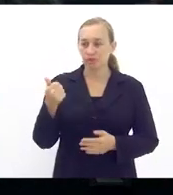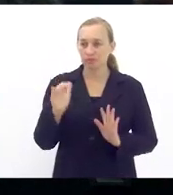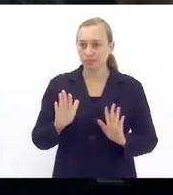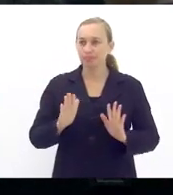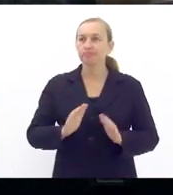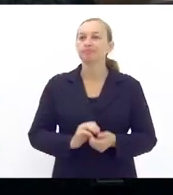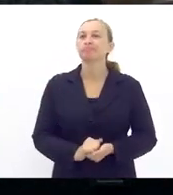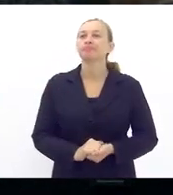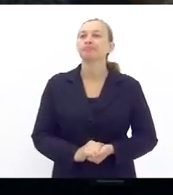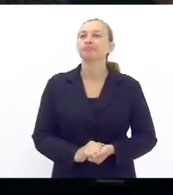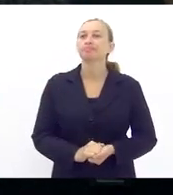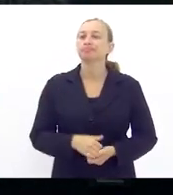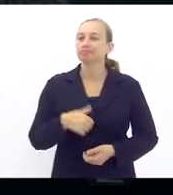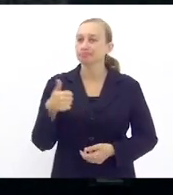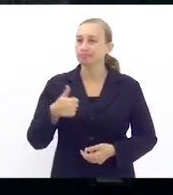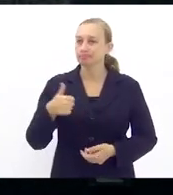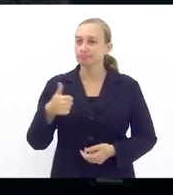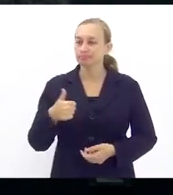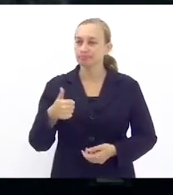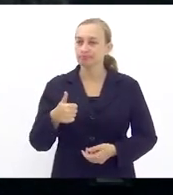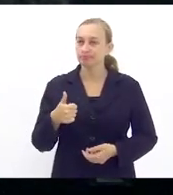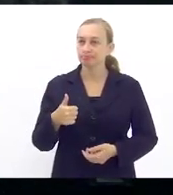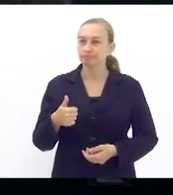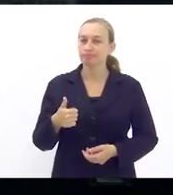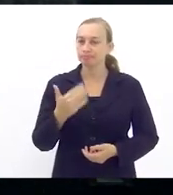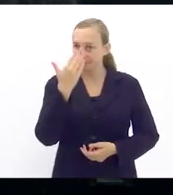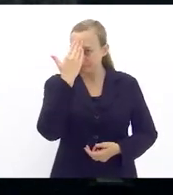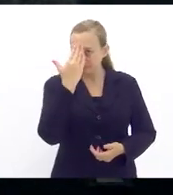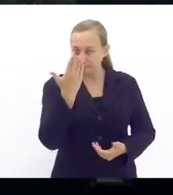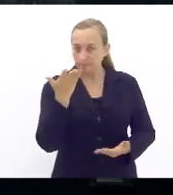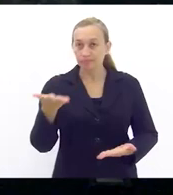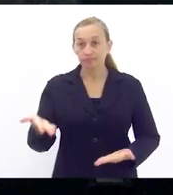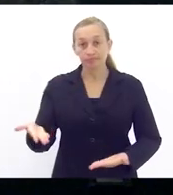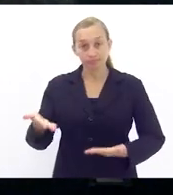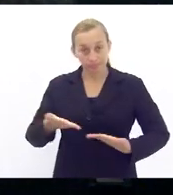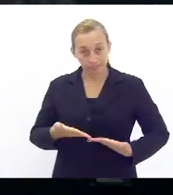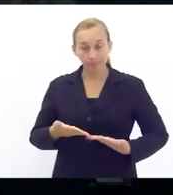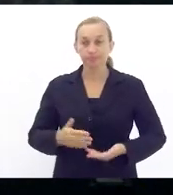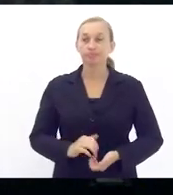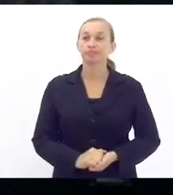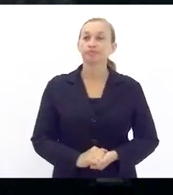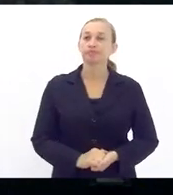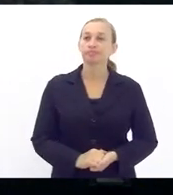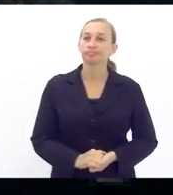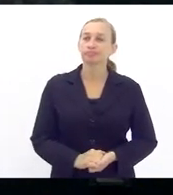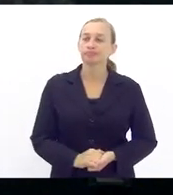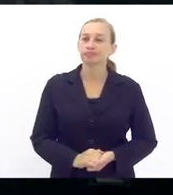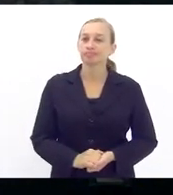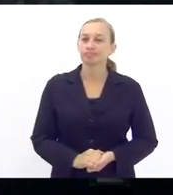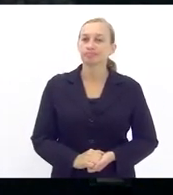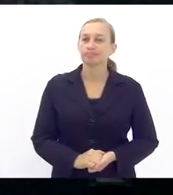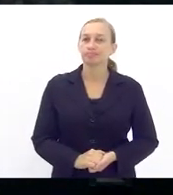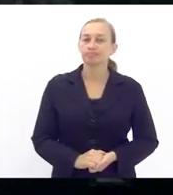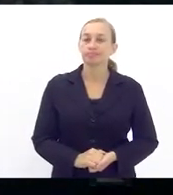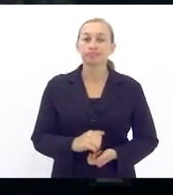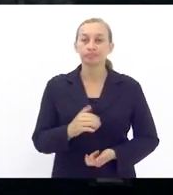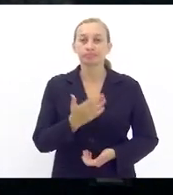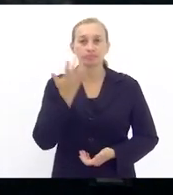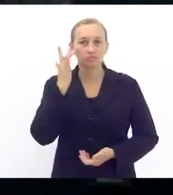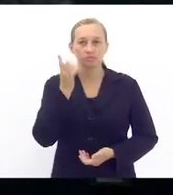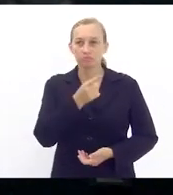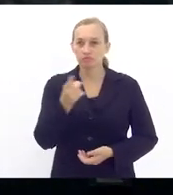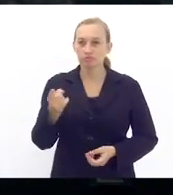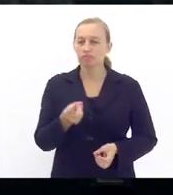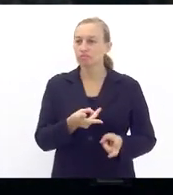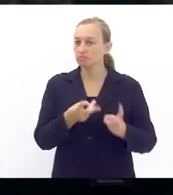é Primeiro me dirijo a mesa para agradecer pelo convite eu acho que vocês devem ter